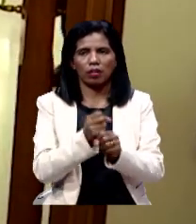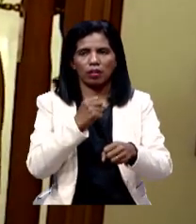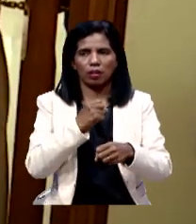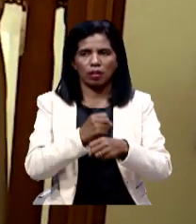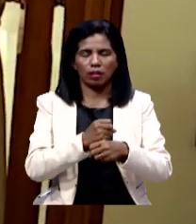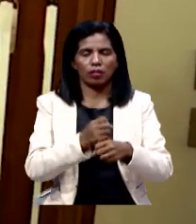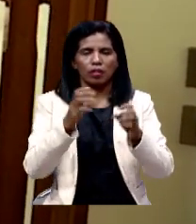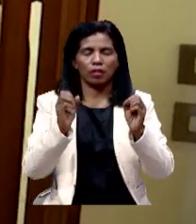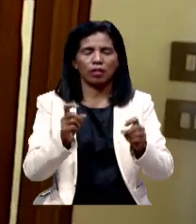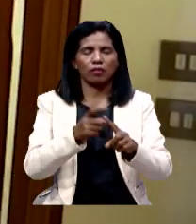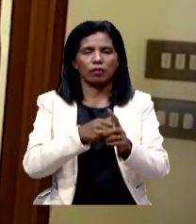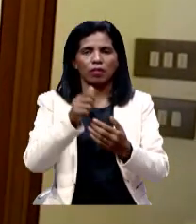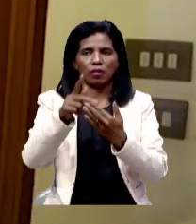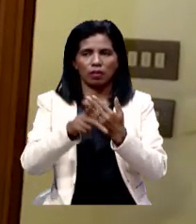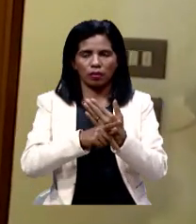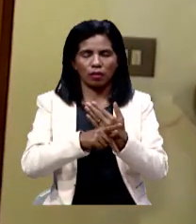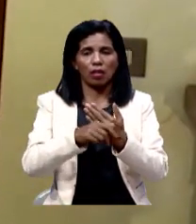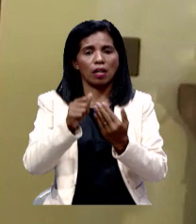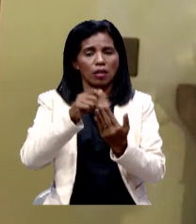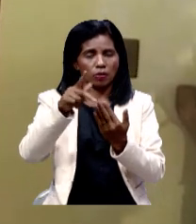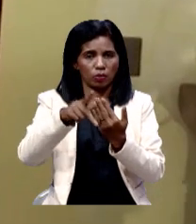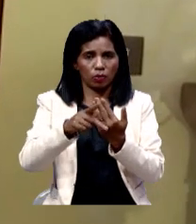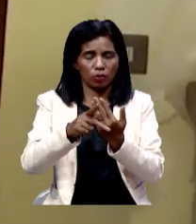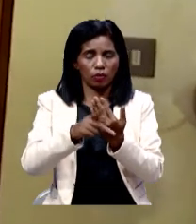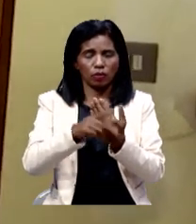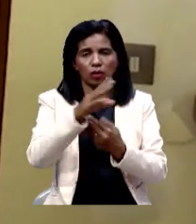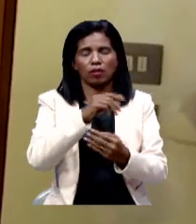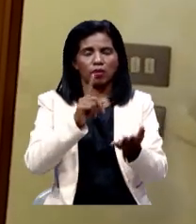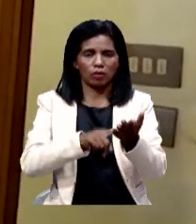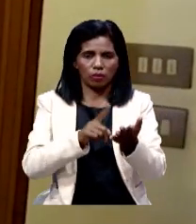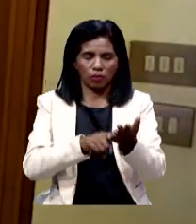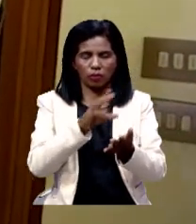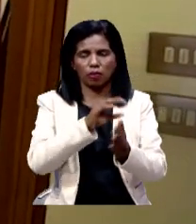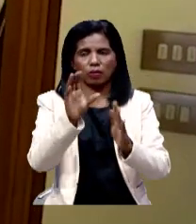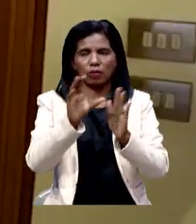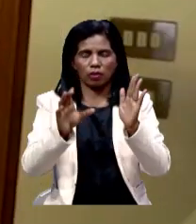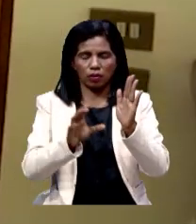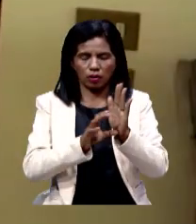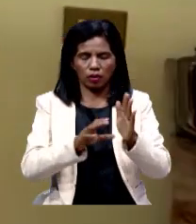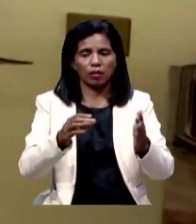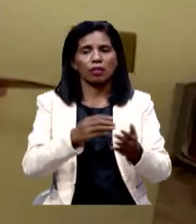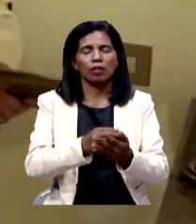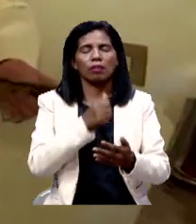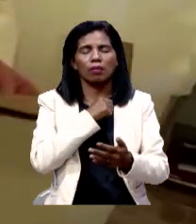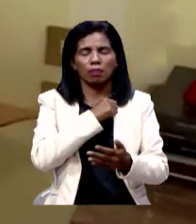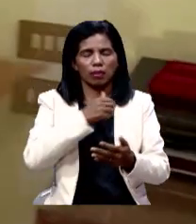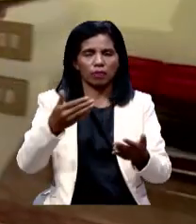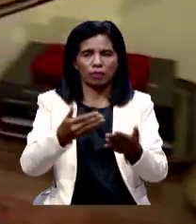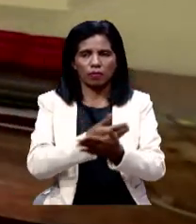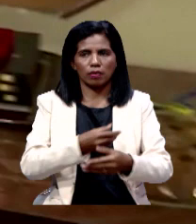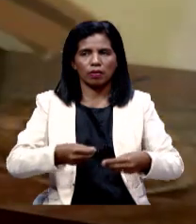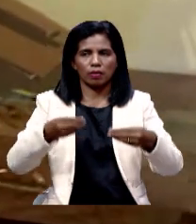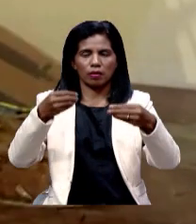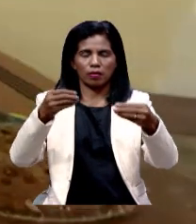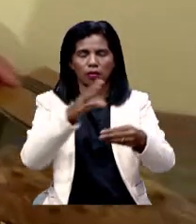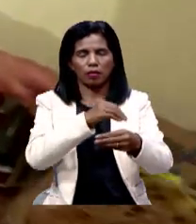final agosto, inclui reunião ho cardeal mundial, ato discute Constituição Vaticano Fon, no cerimônia tomada de posse ba